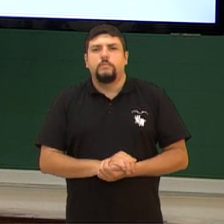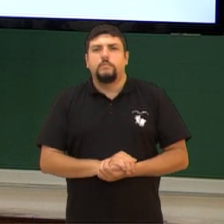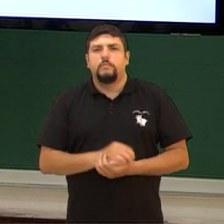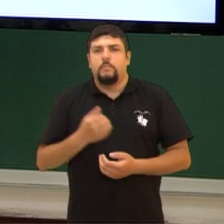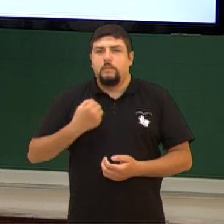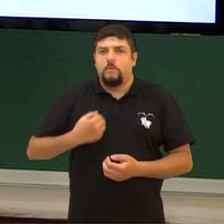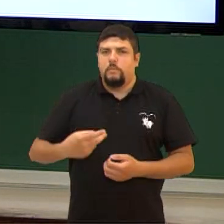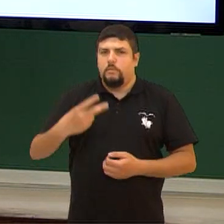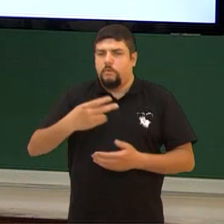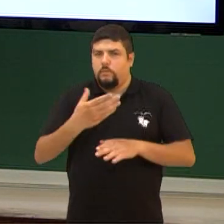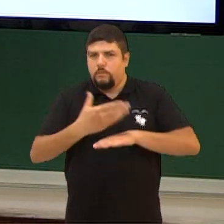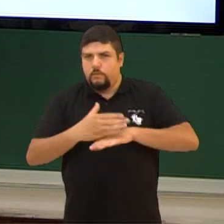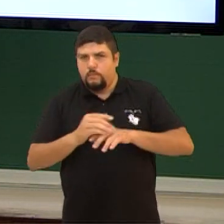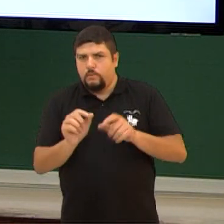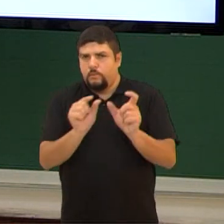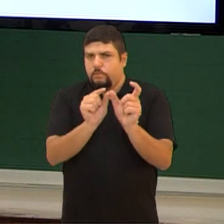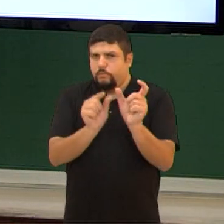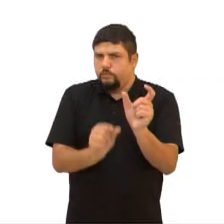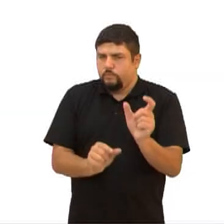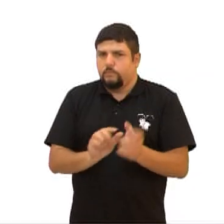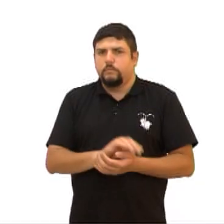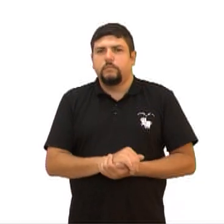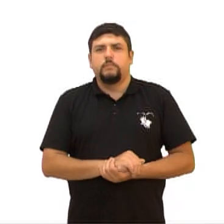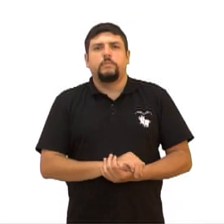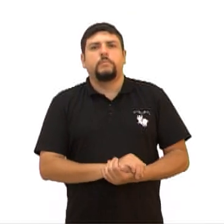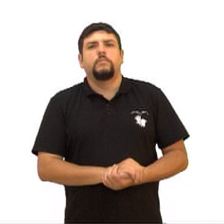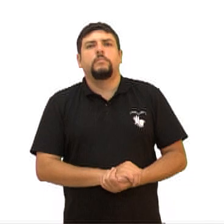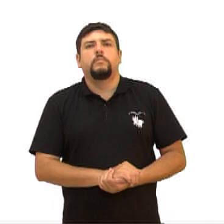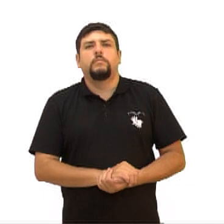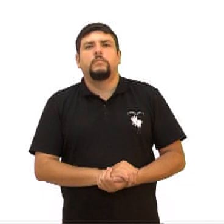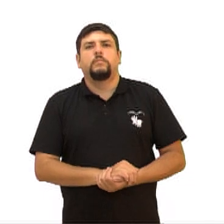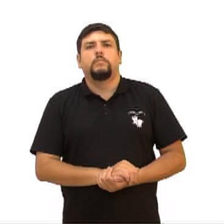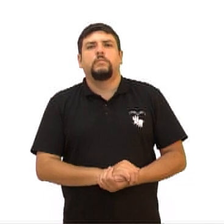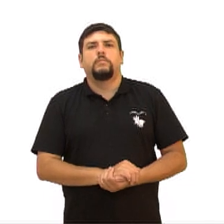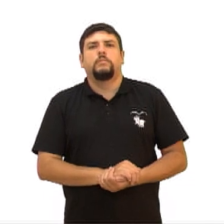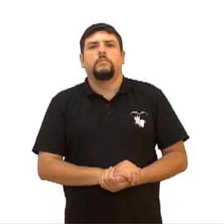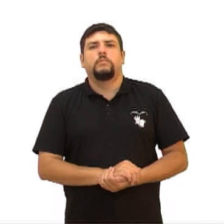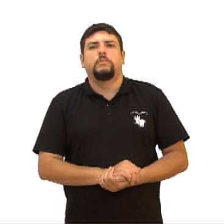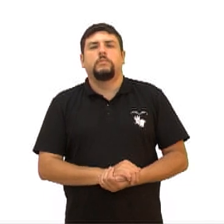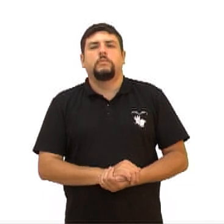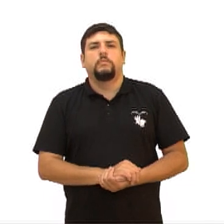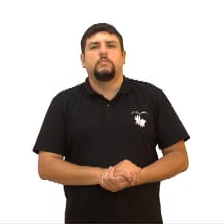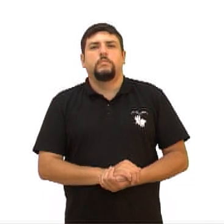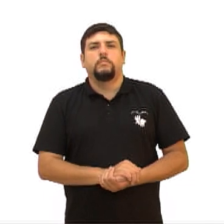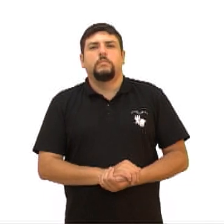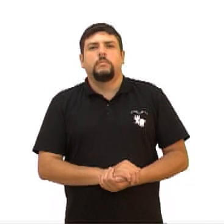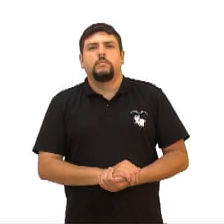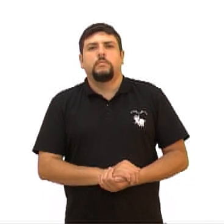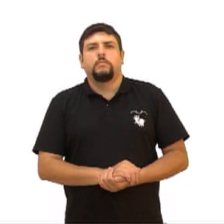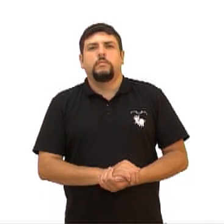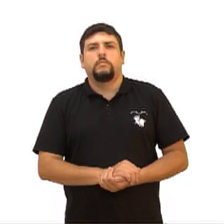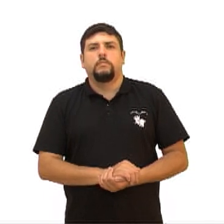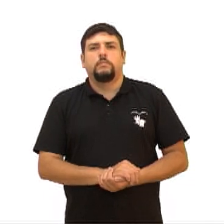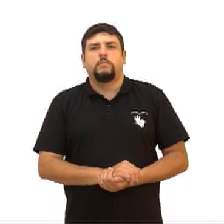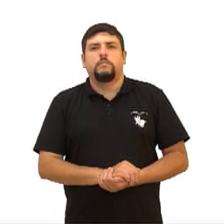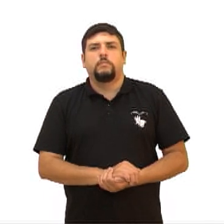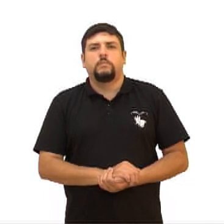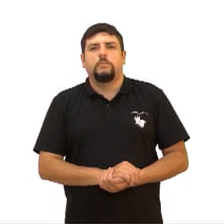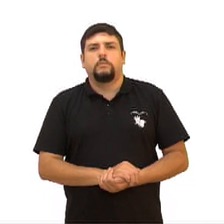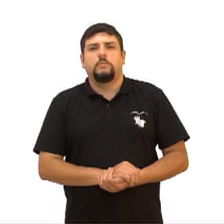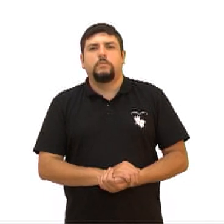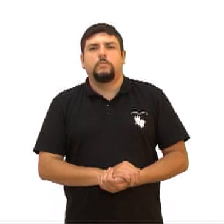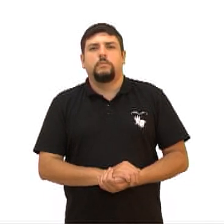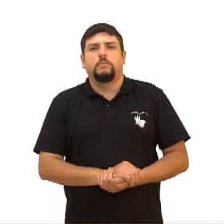sufixos aí para vocês. Use the suffixes given to form words from the words given. Eu tenho